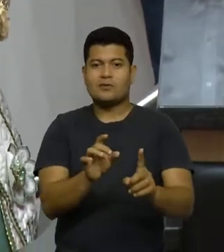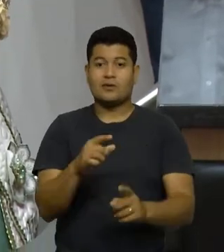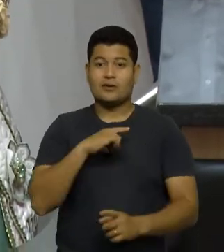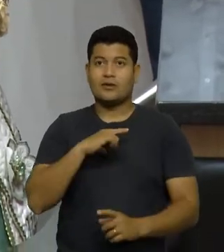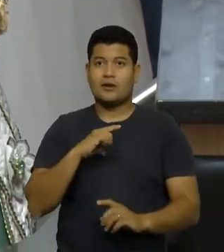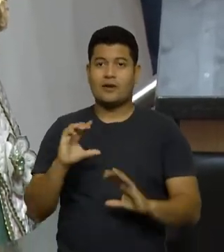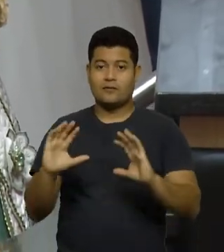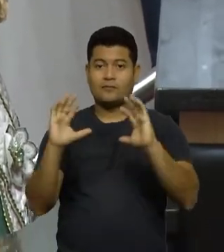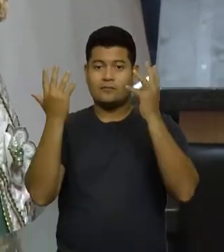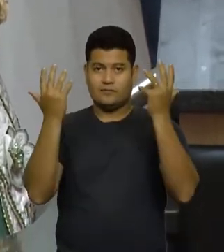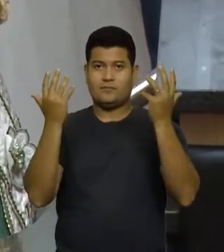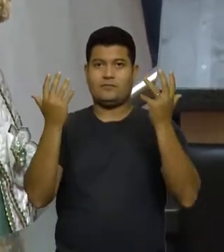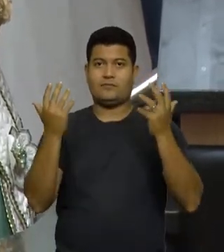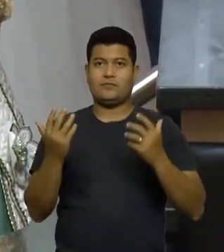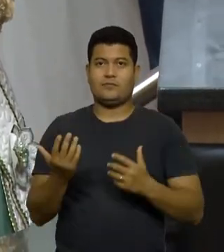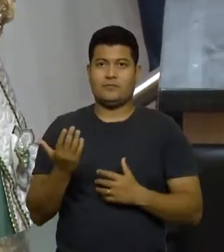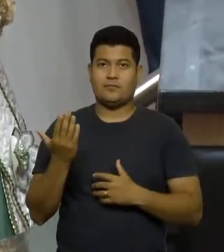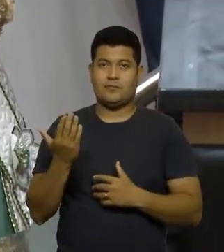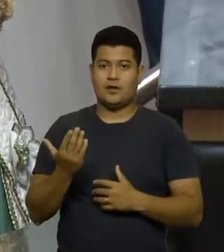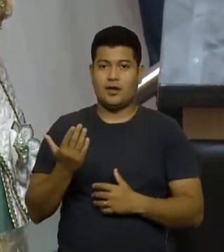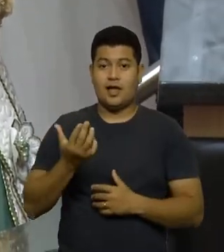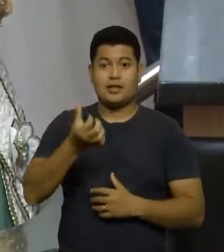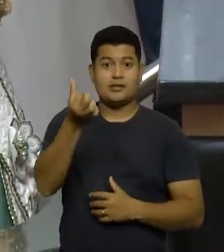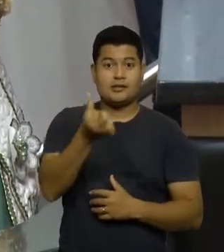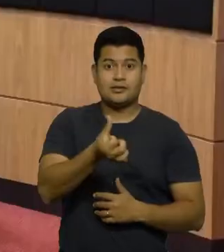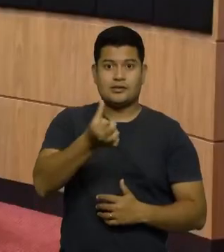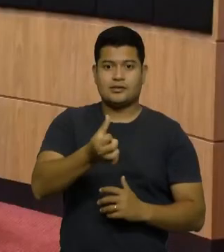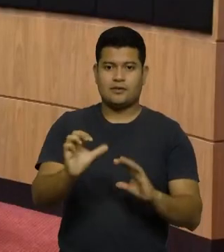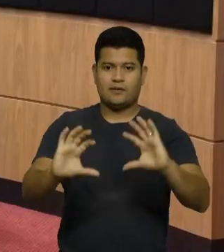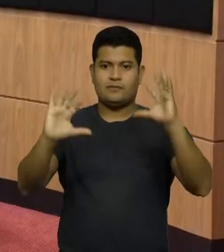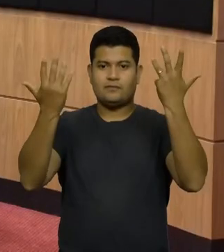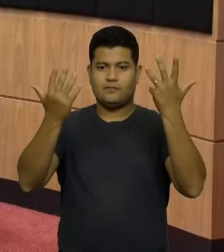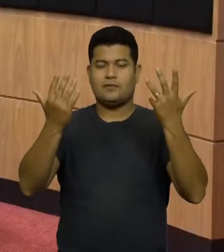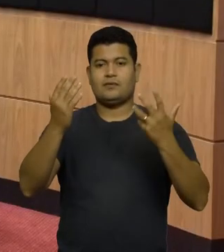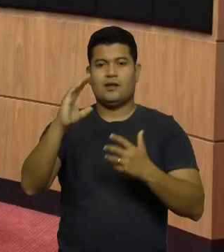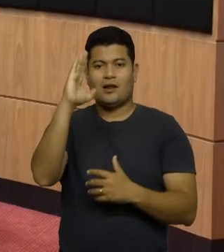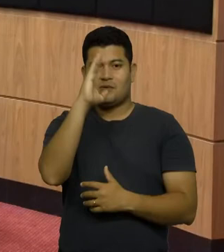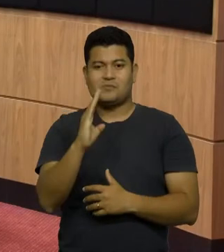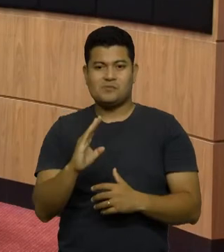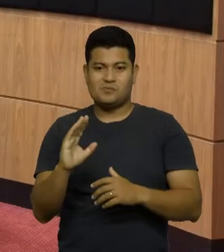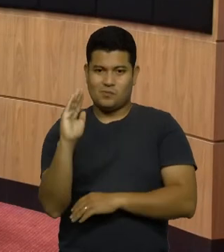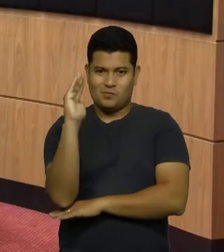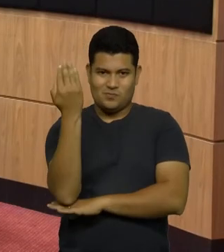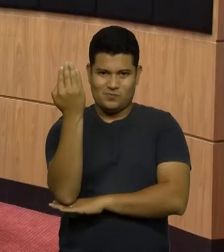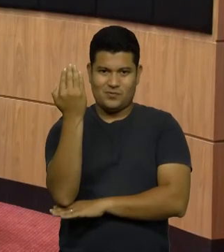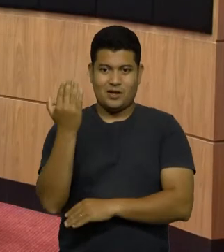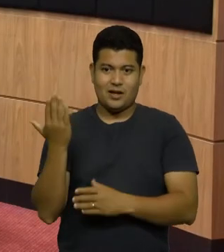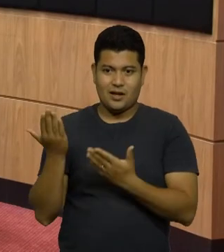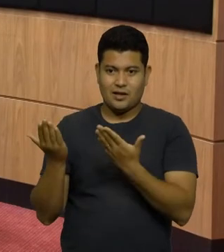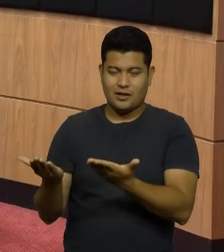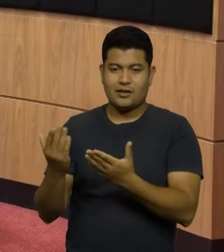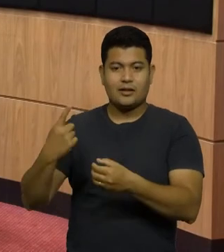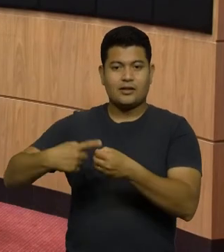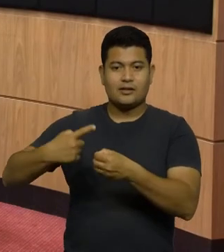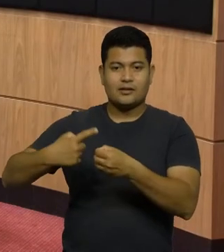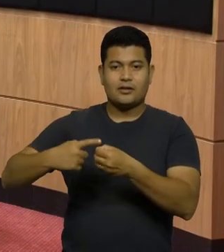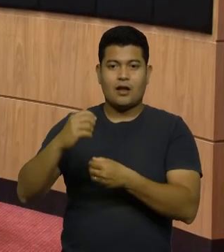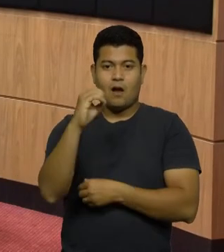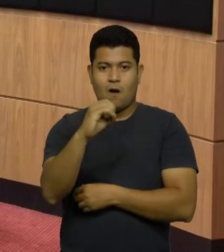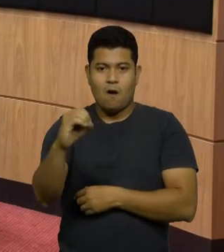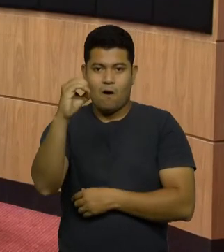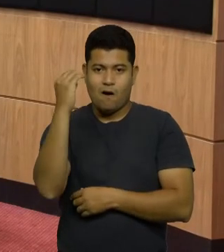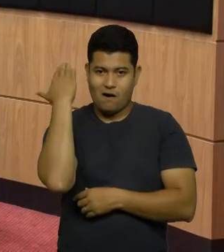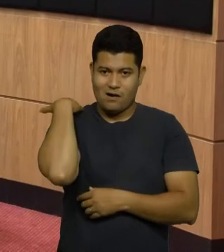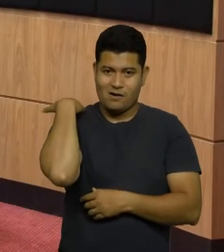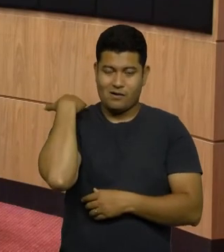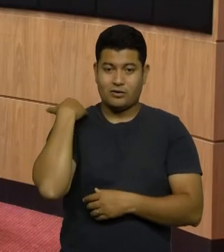festa, na nossa 6ª Festa Nacional da Madeira, que em Otacílio Costa acontecerá do dia 29 a